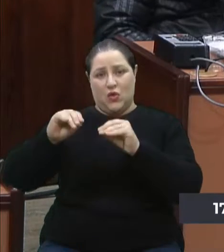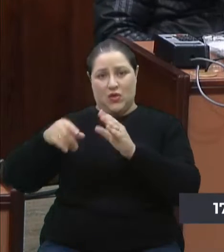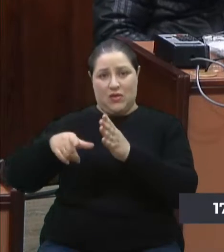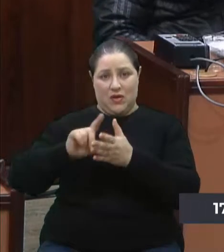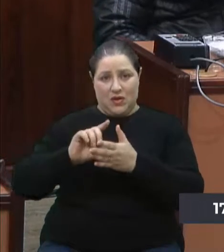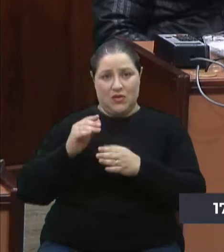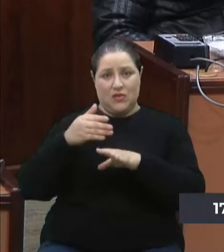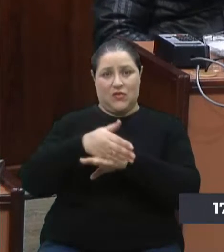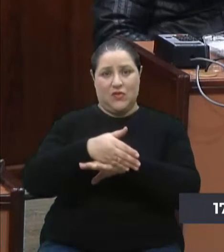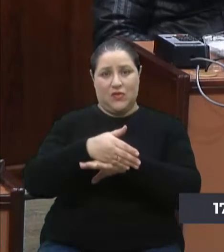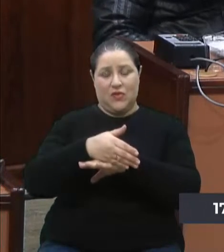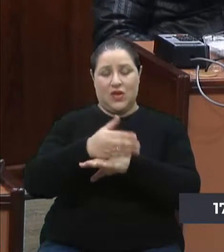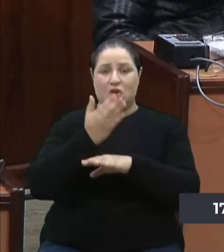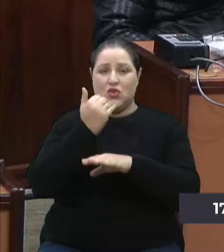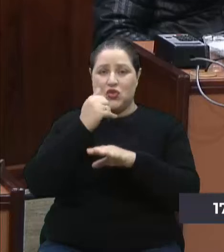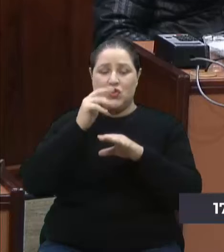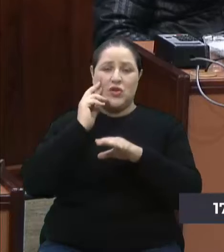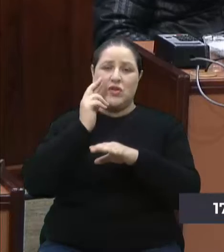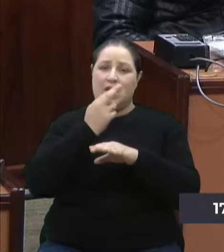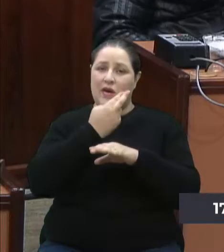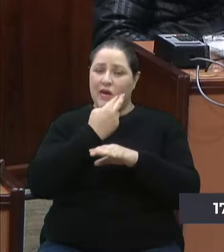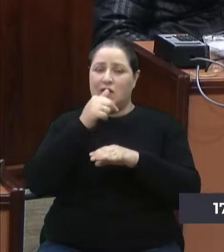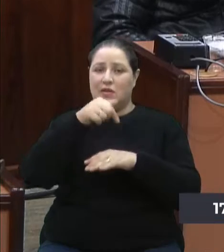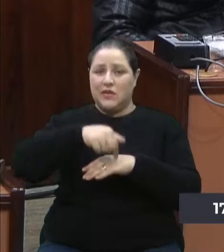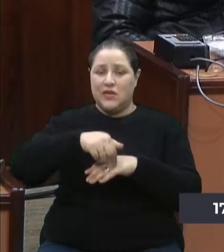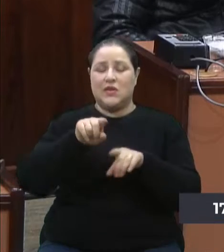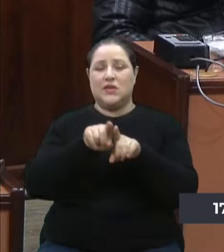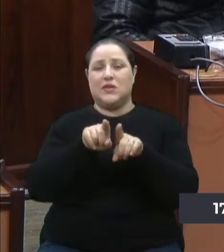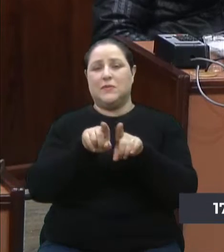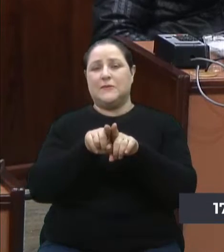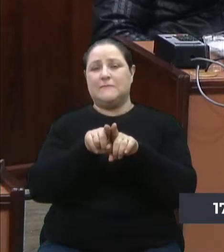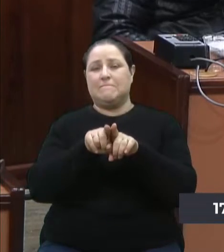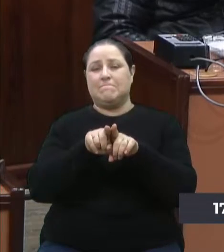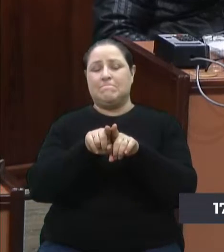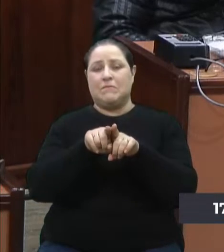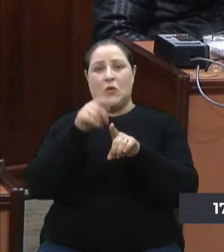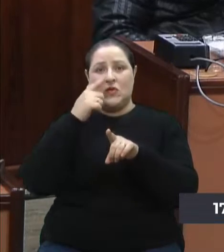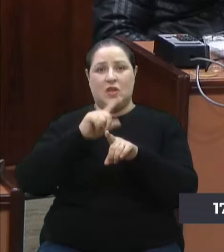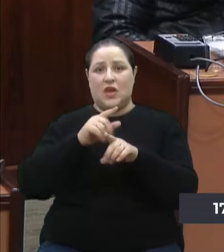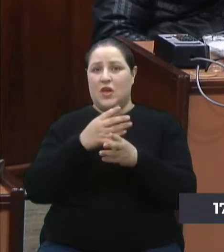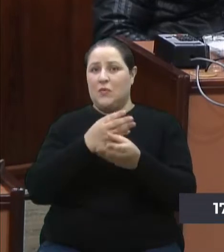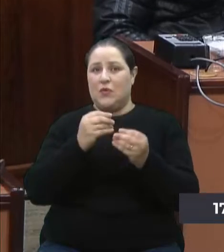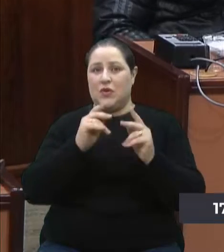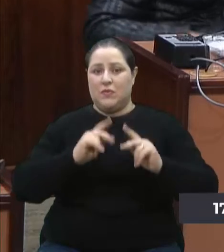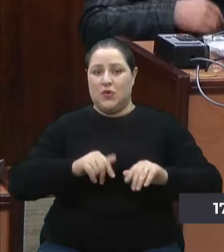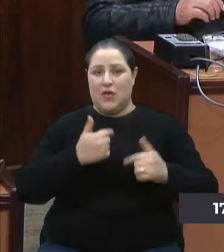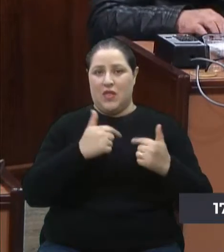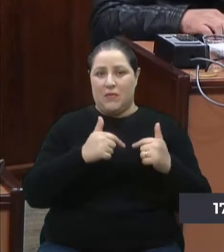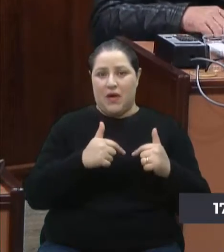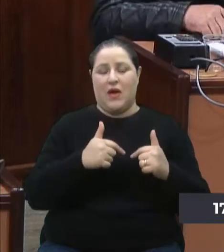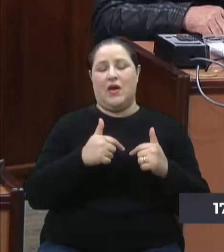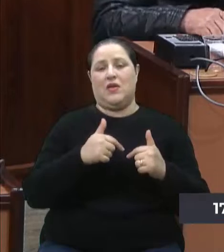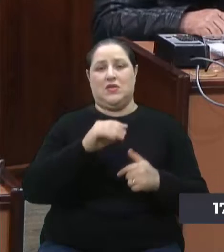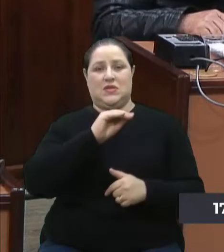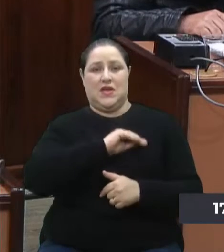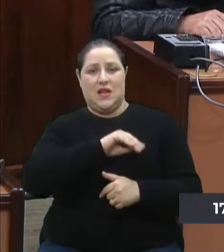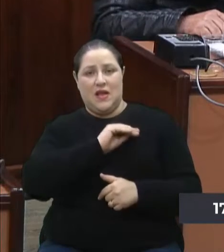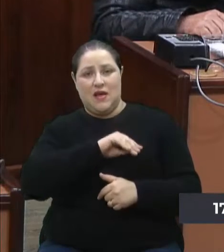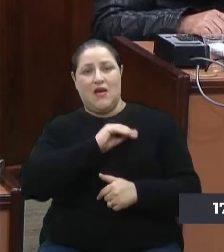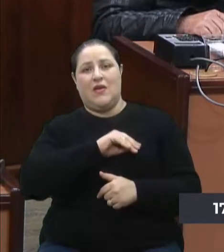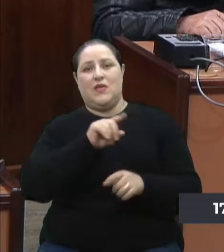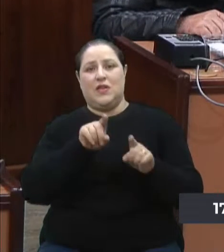foram conhecer os monumentos da cidade então isso tudo gera gera muito emprego gera renda e gera marketing para cidade então o